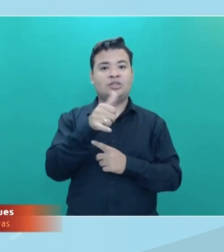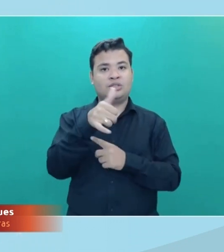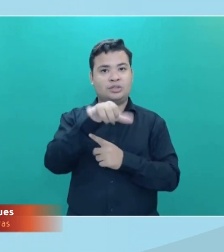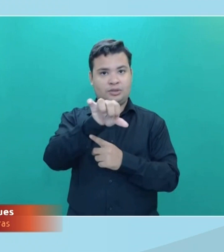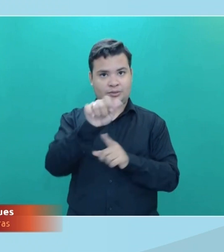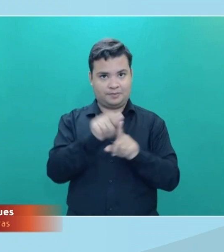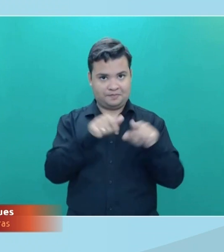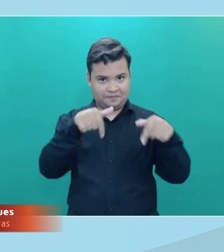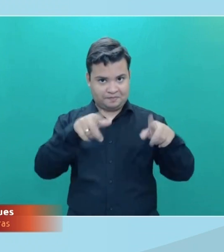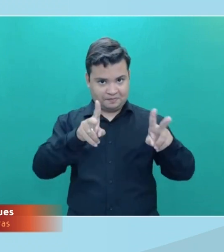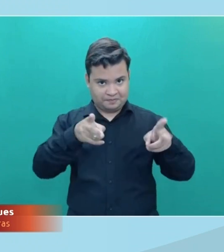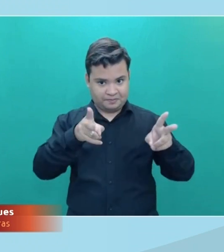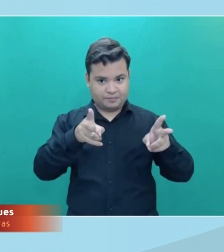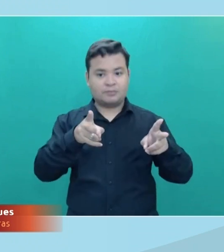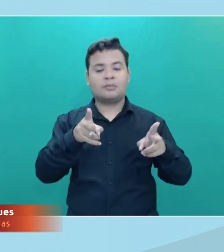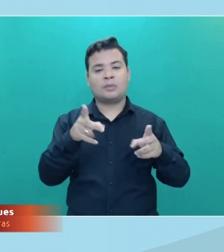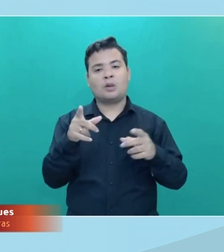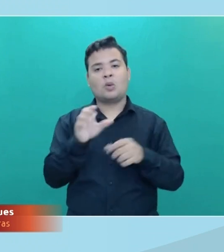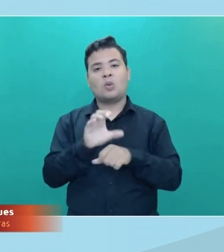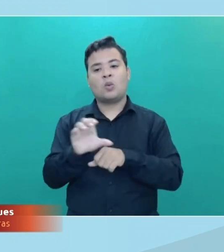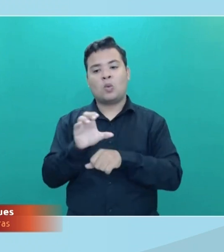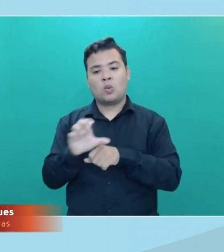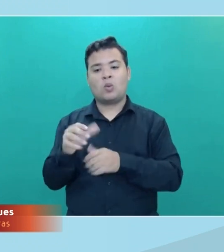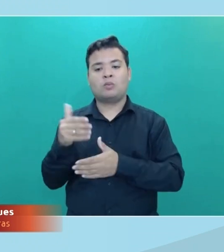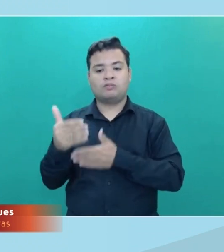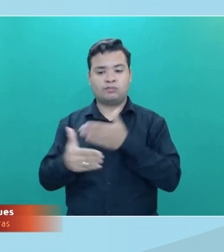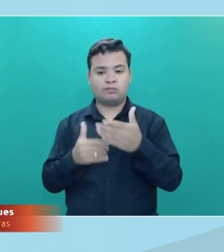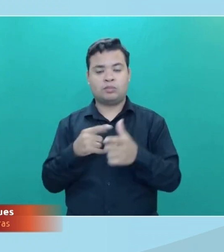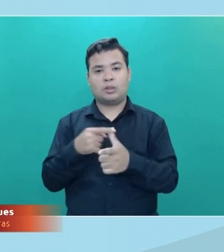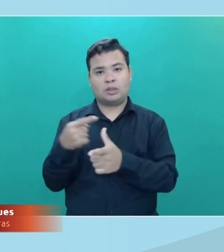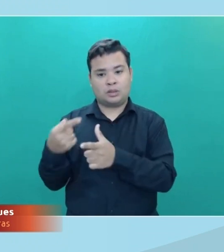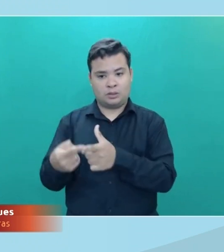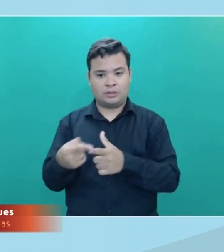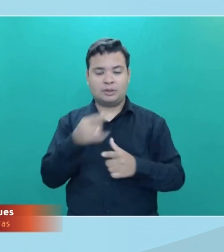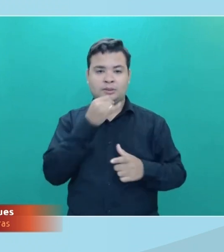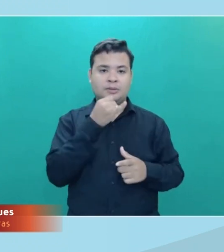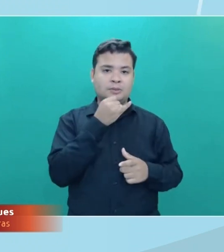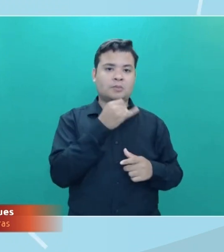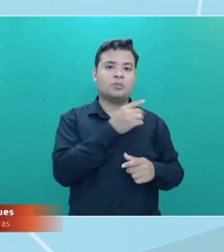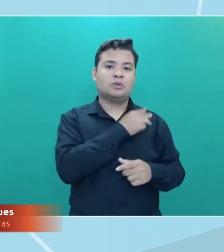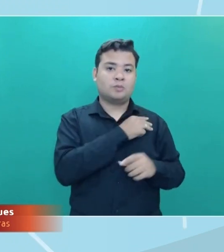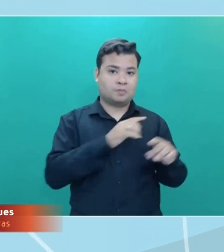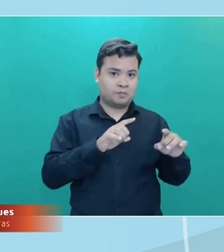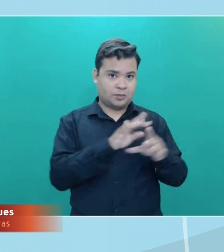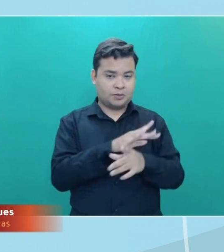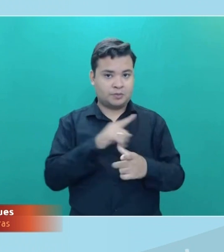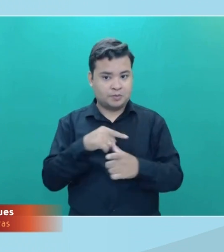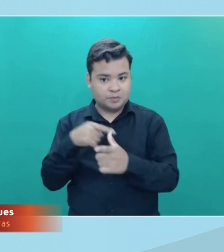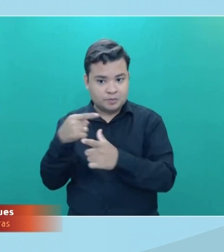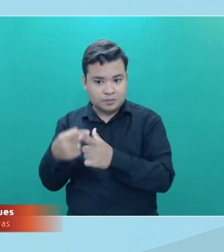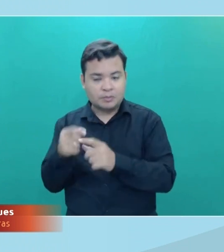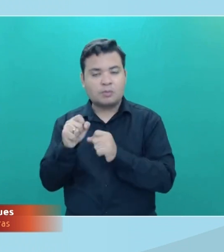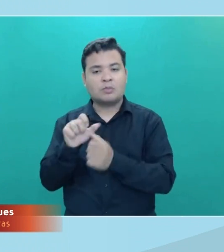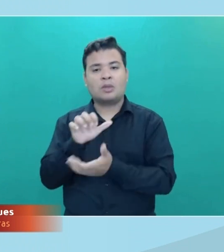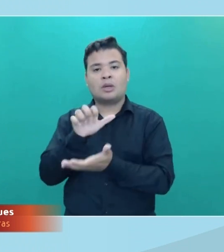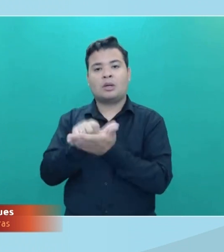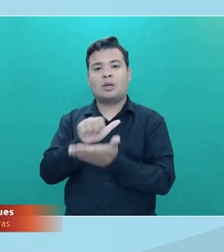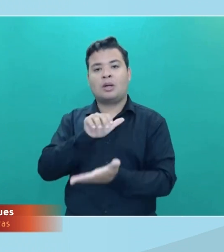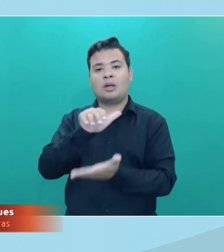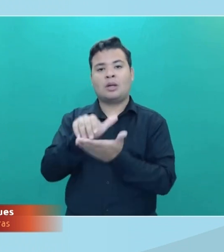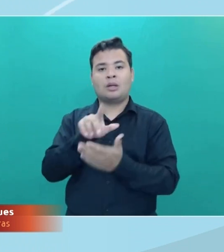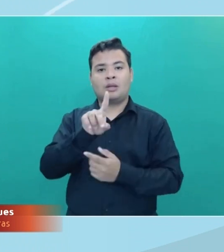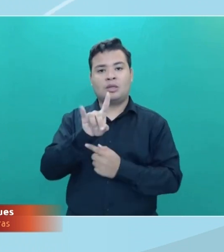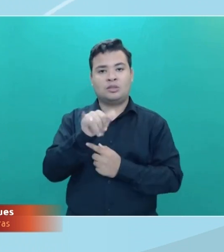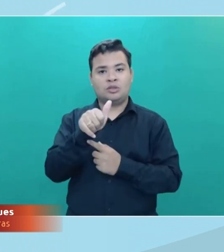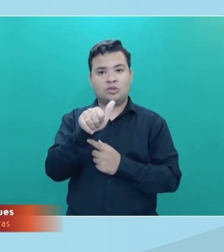para os cursos subsequentes, aqueles que são feitos depois do ensino médio, você pode fazer a inscrição até o dia 18 de